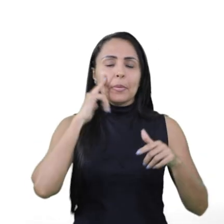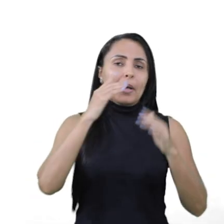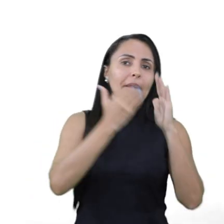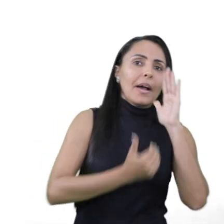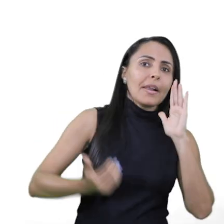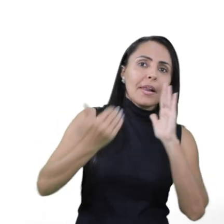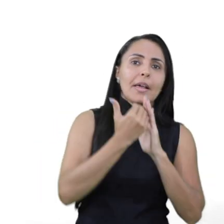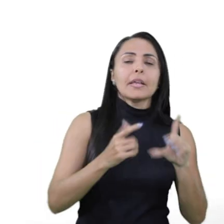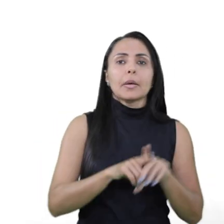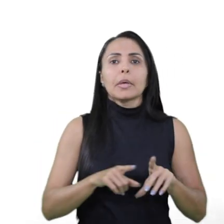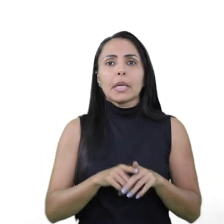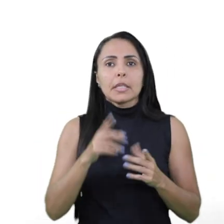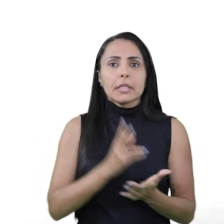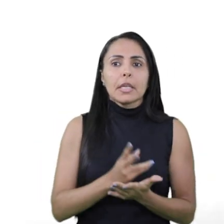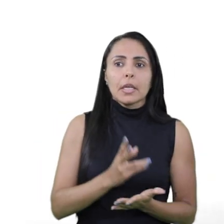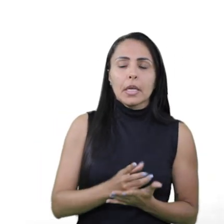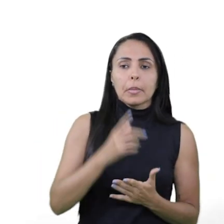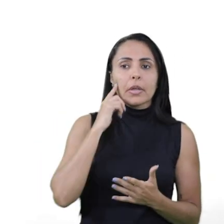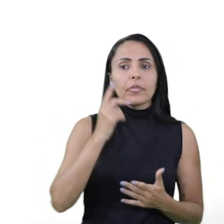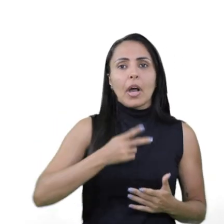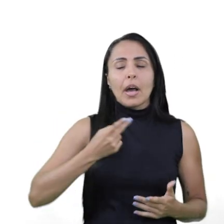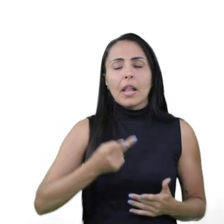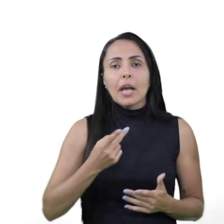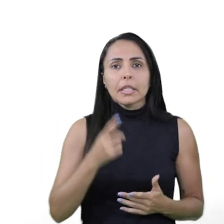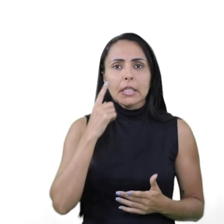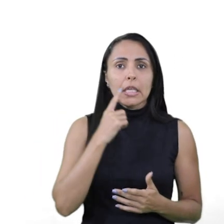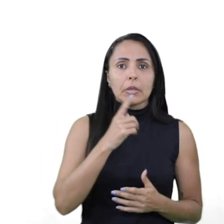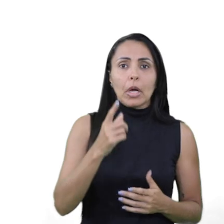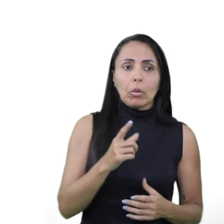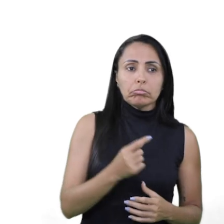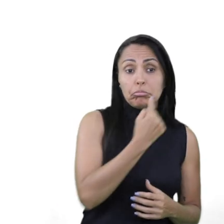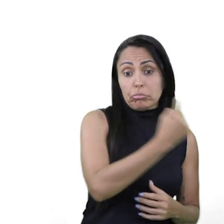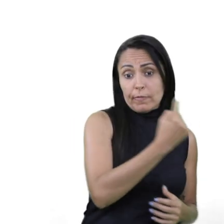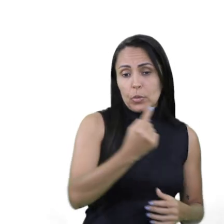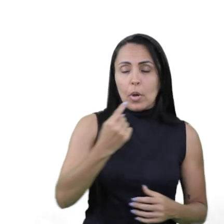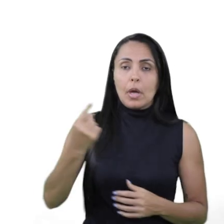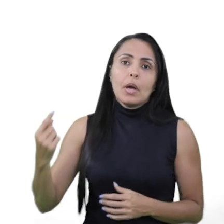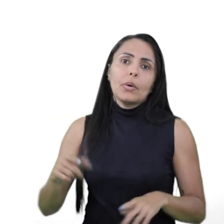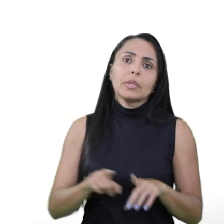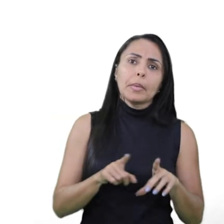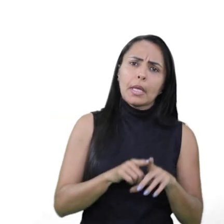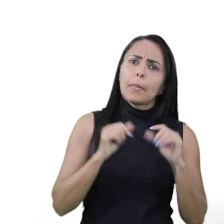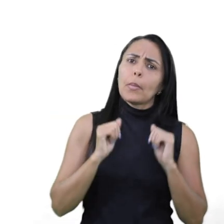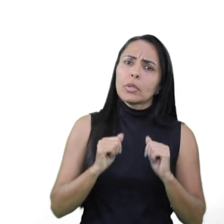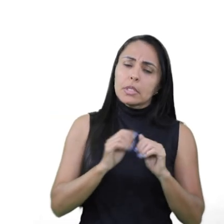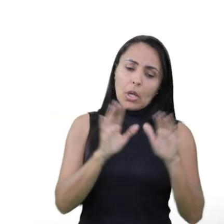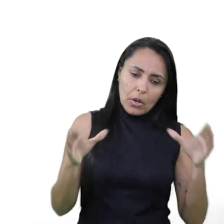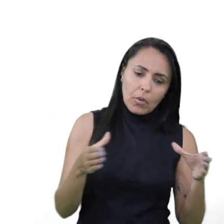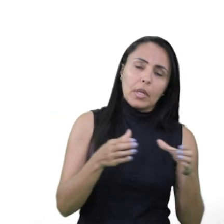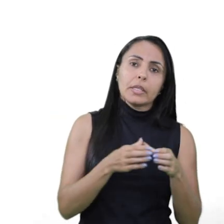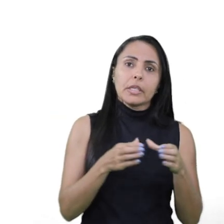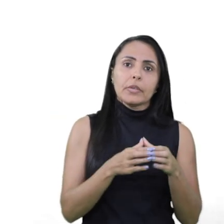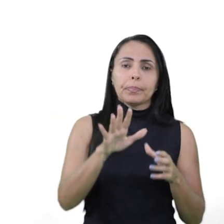dessa ergonomia, que a gente sempre fala nela como algo individual, né? A ergonomia ela também pode ser algo coletiva,